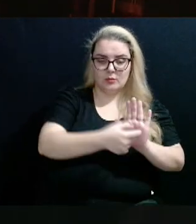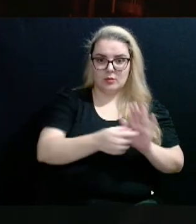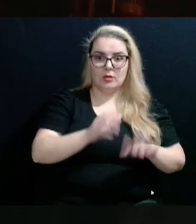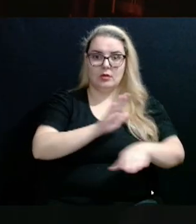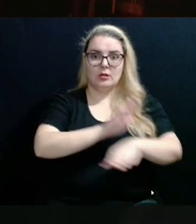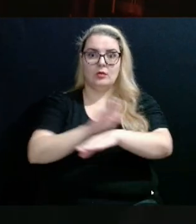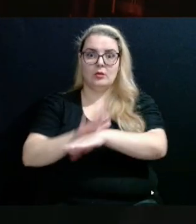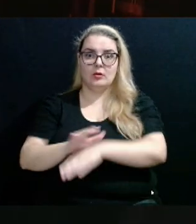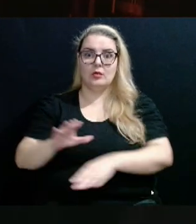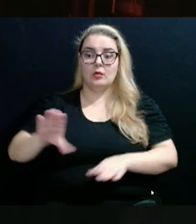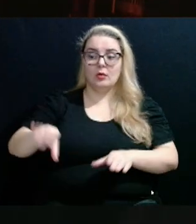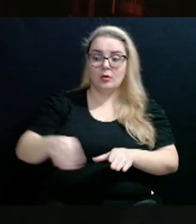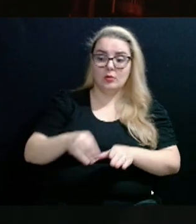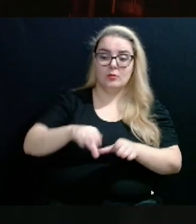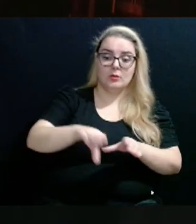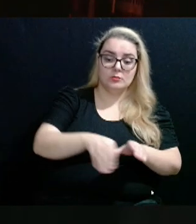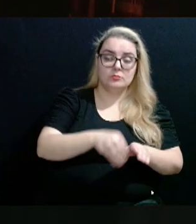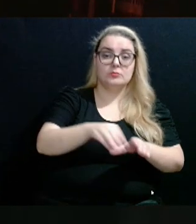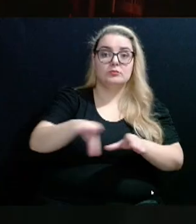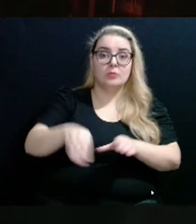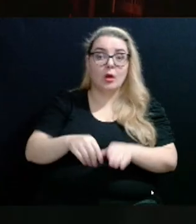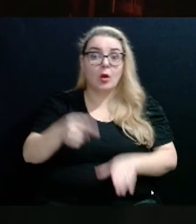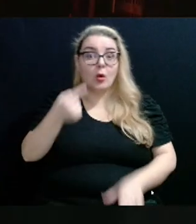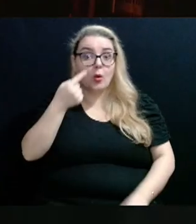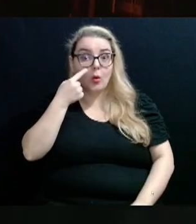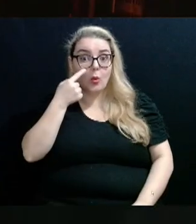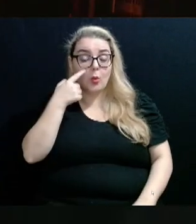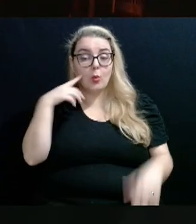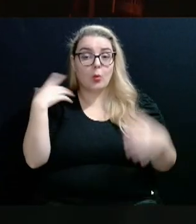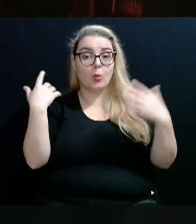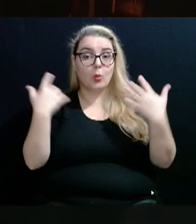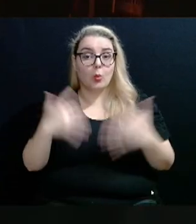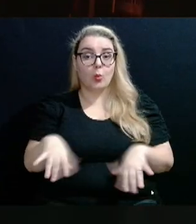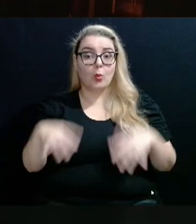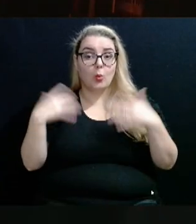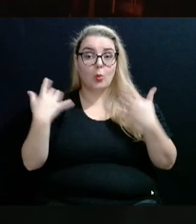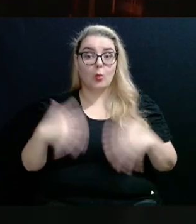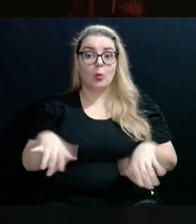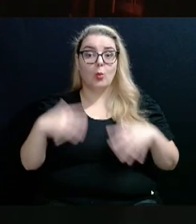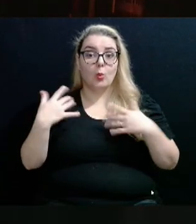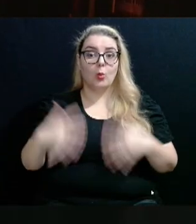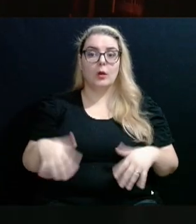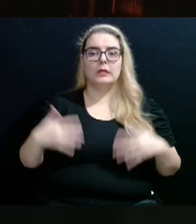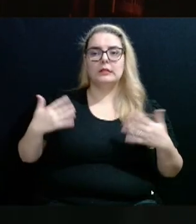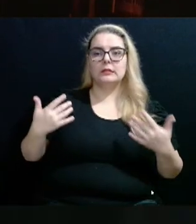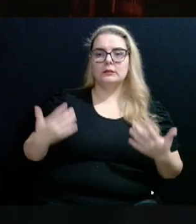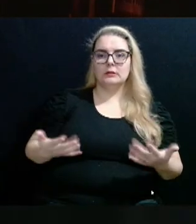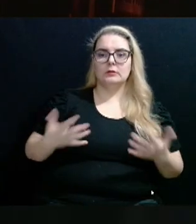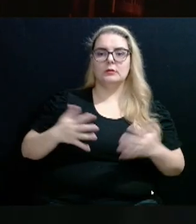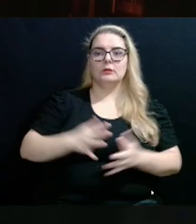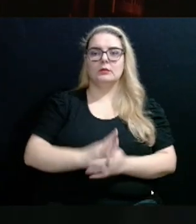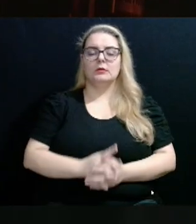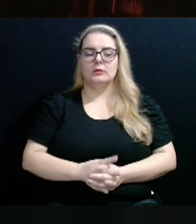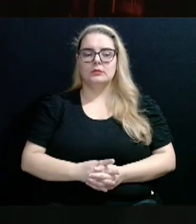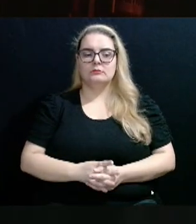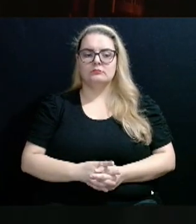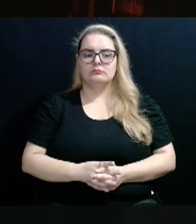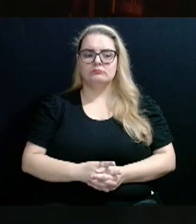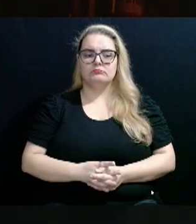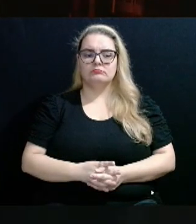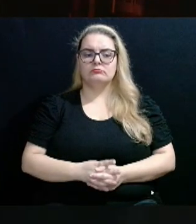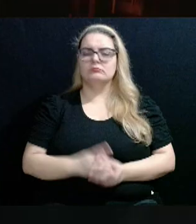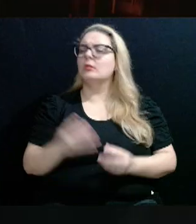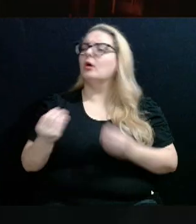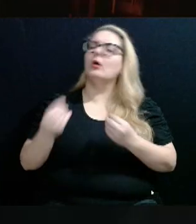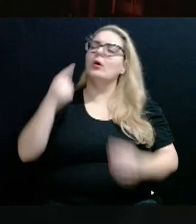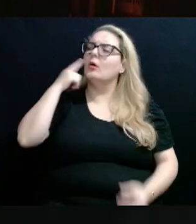colecionadores. Olha só, gente. Então, como que surgiu essa ideia do aplicativo,